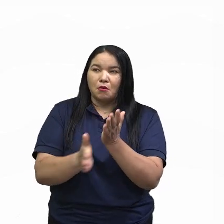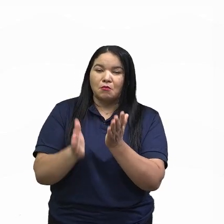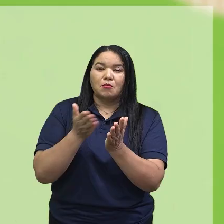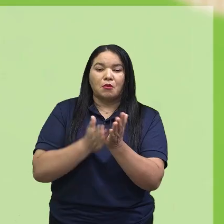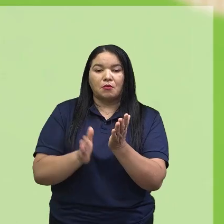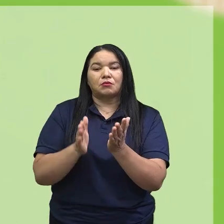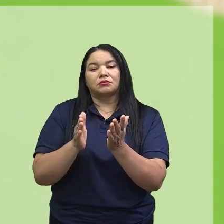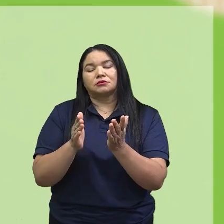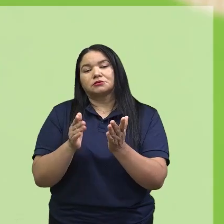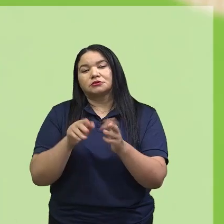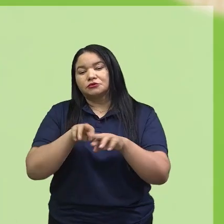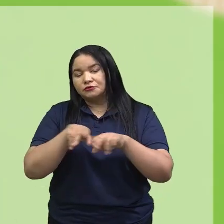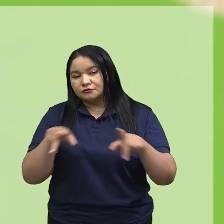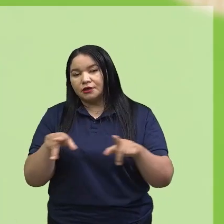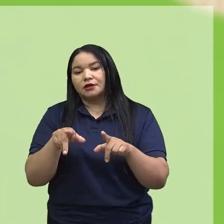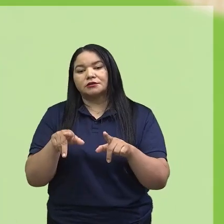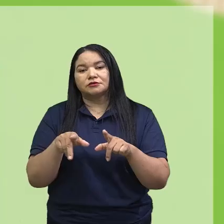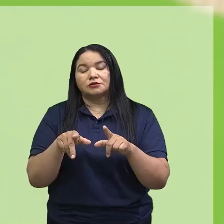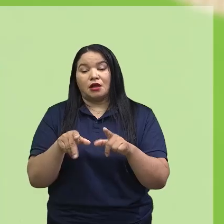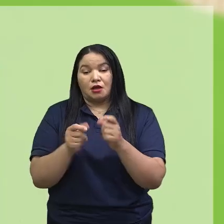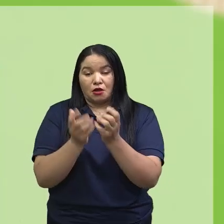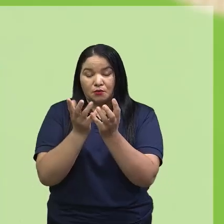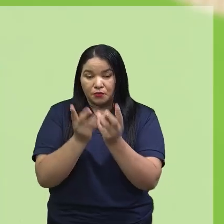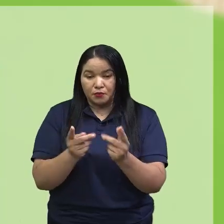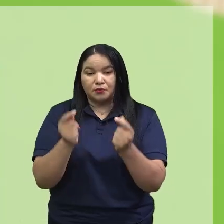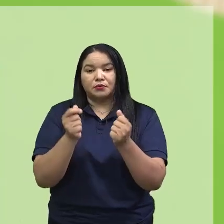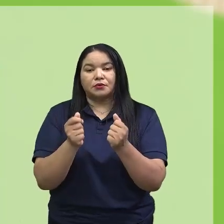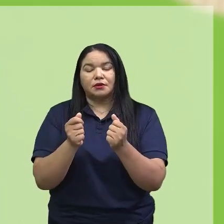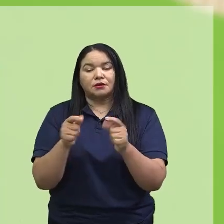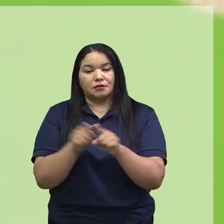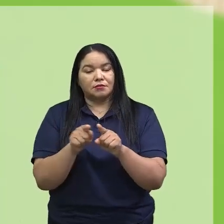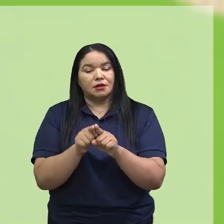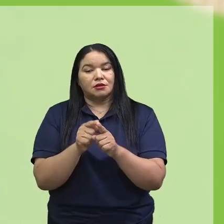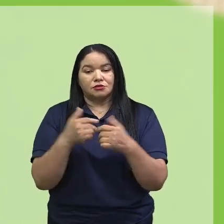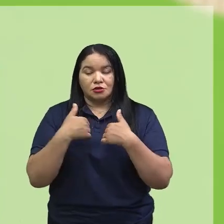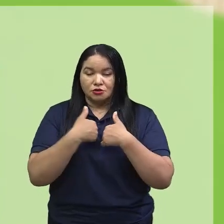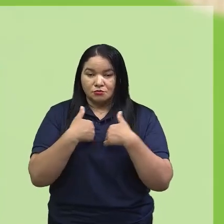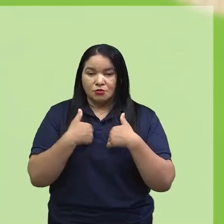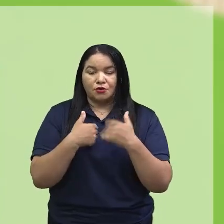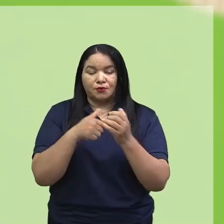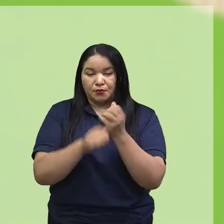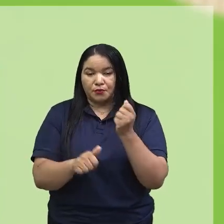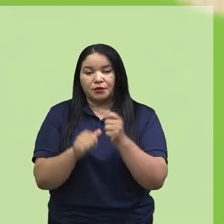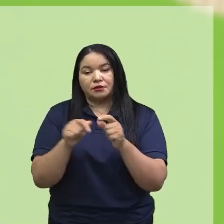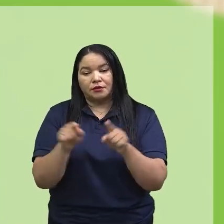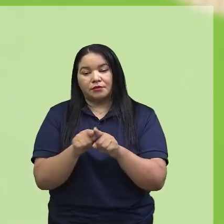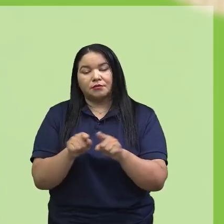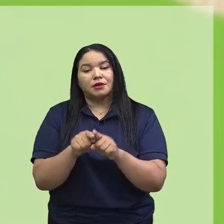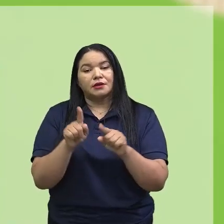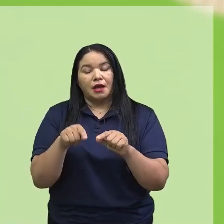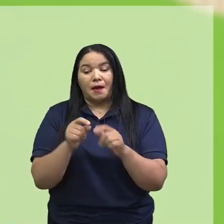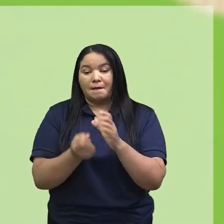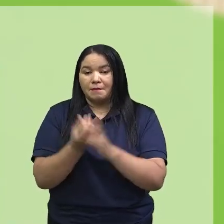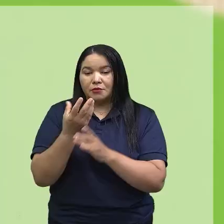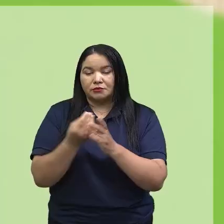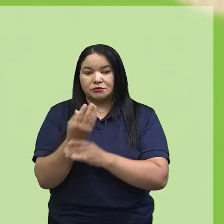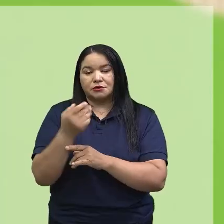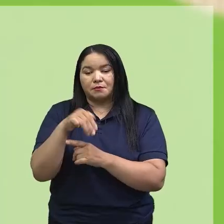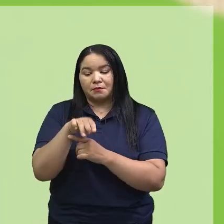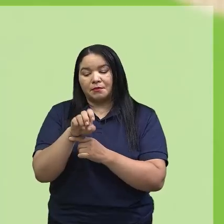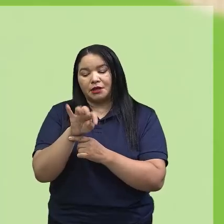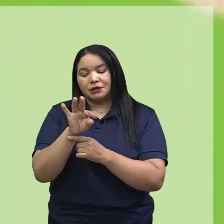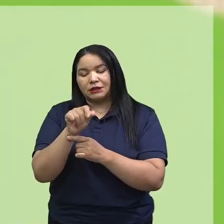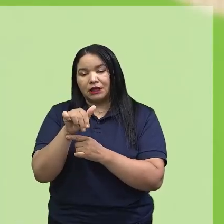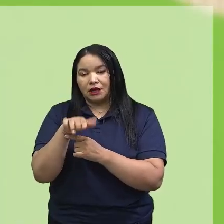esgoto, de excrementos, né, de animais também, né, esse gás é produzido, o gás metano. O gás